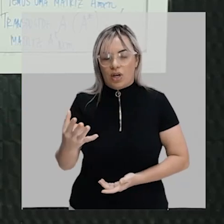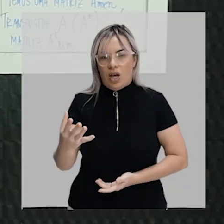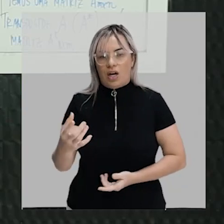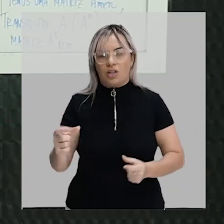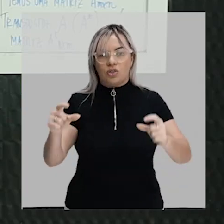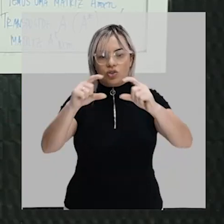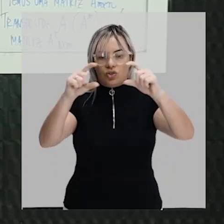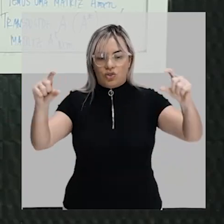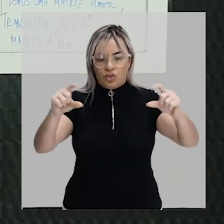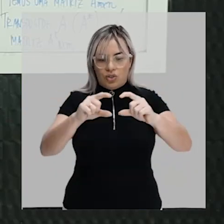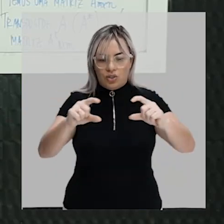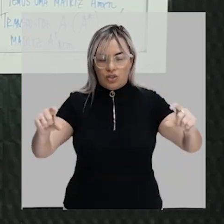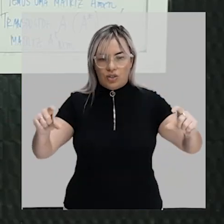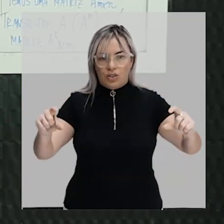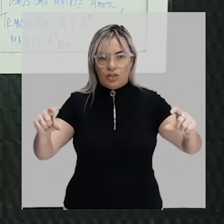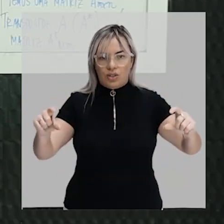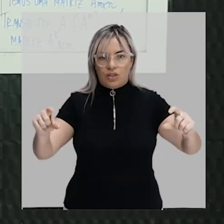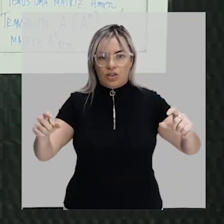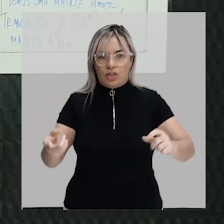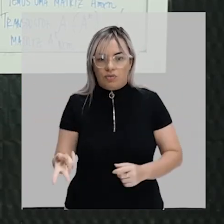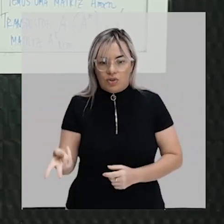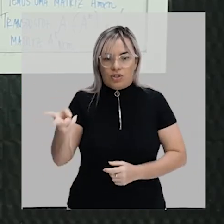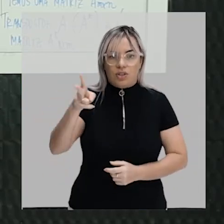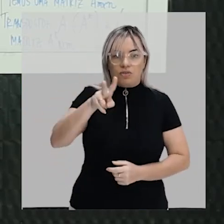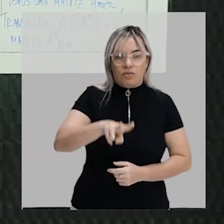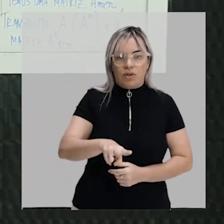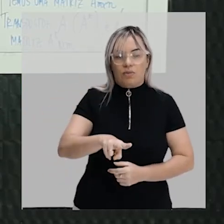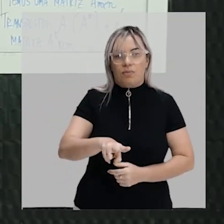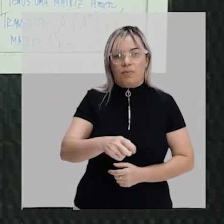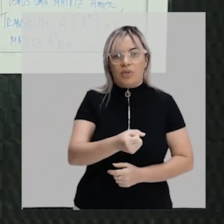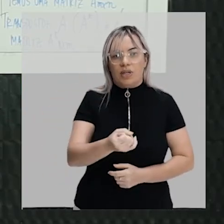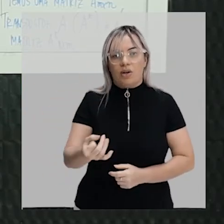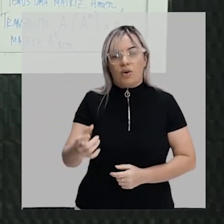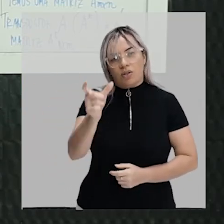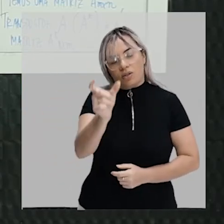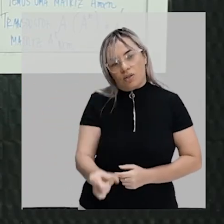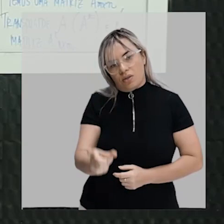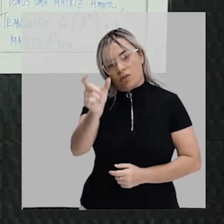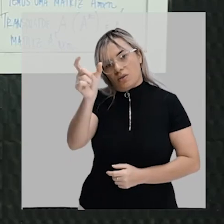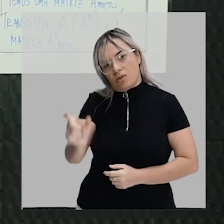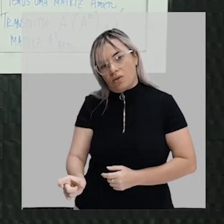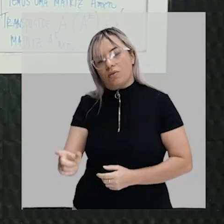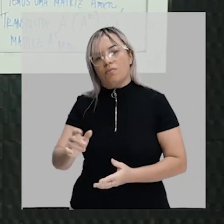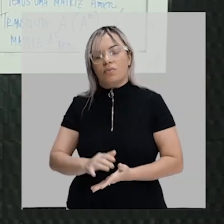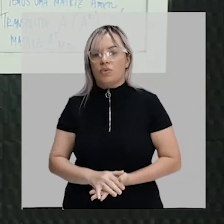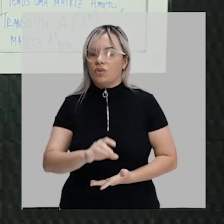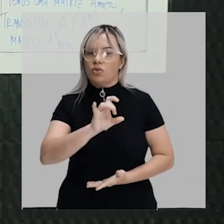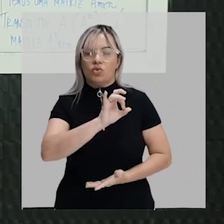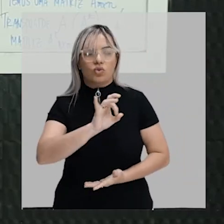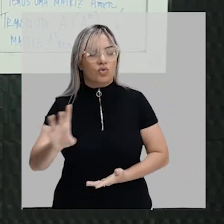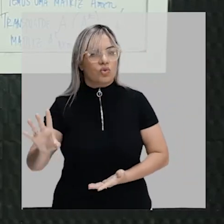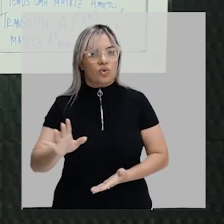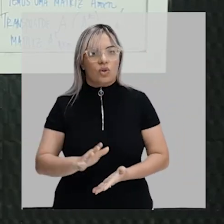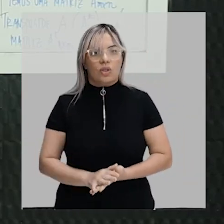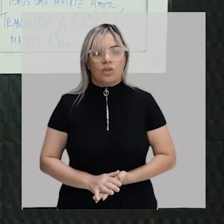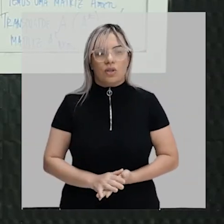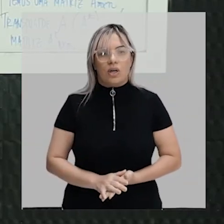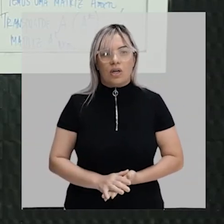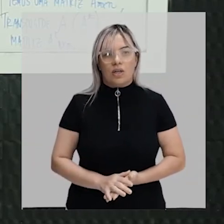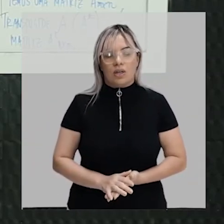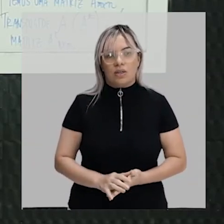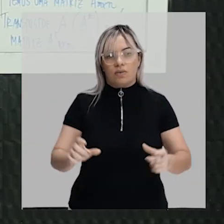em qualquer situação que você precisar determinar transposta da Matriz é só transformar a linha em